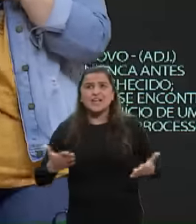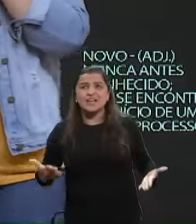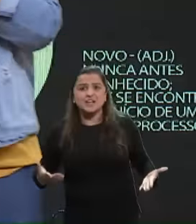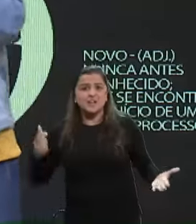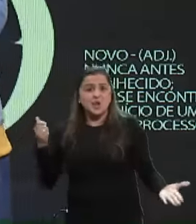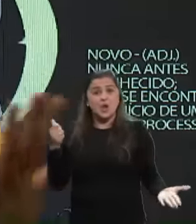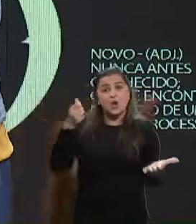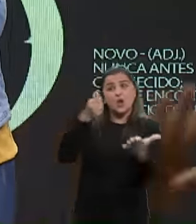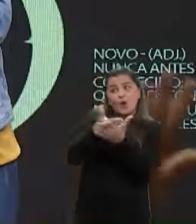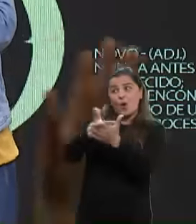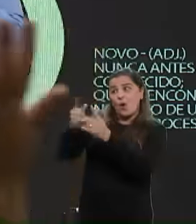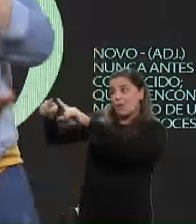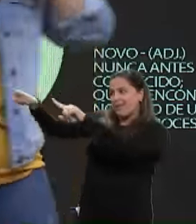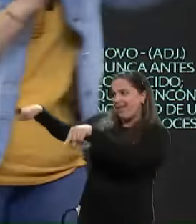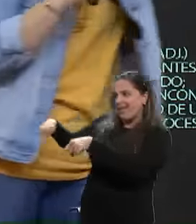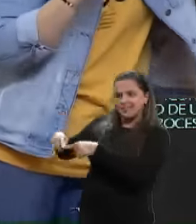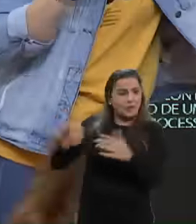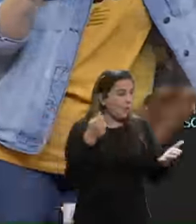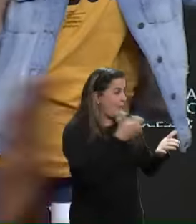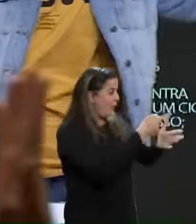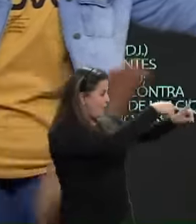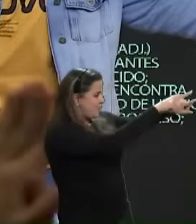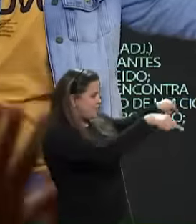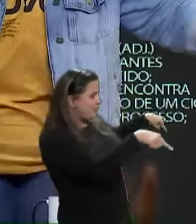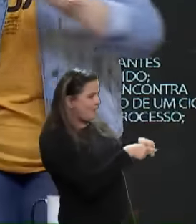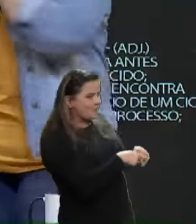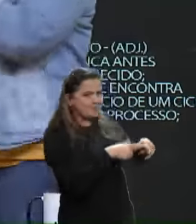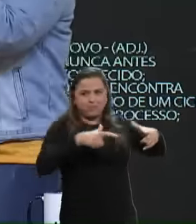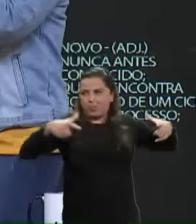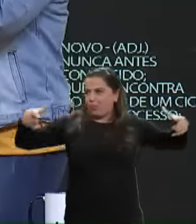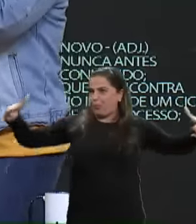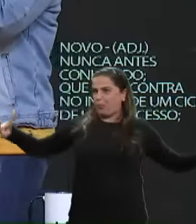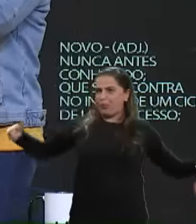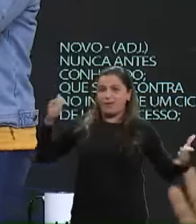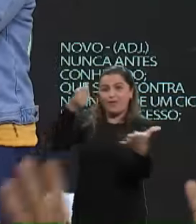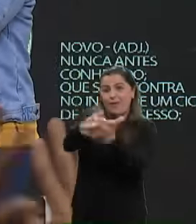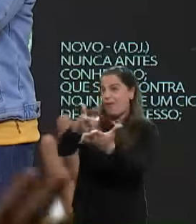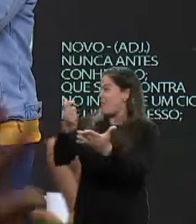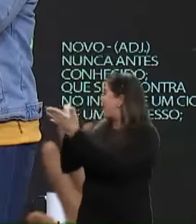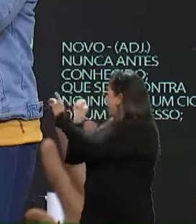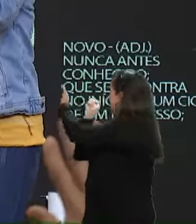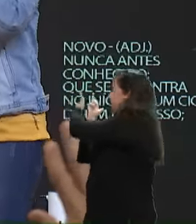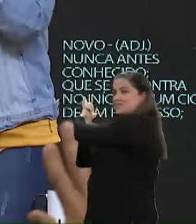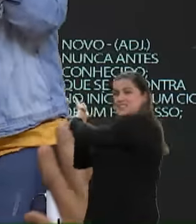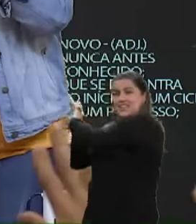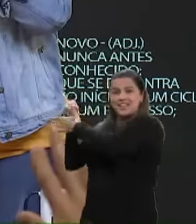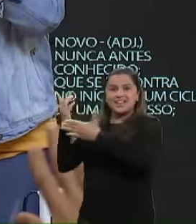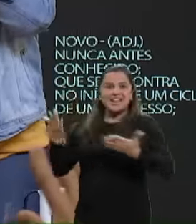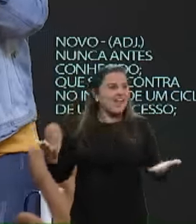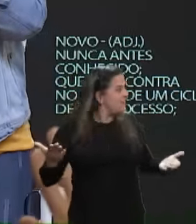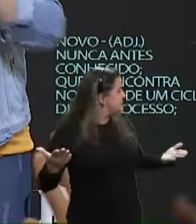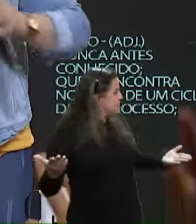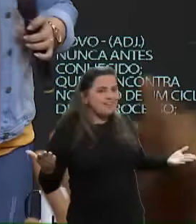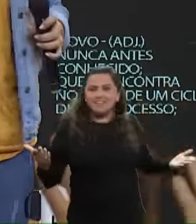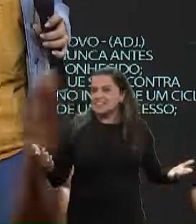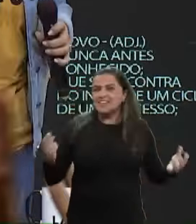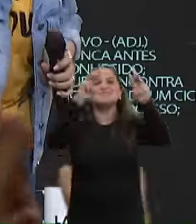compre o terreno do lado, compre o terreno do outro, compre o terreno de trás, você vai